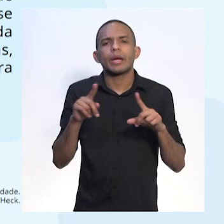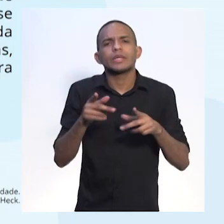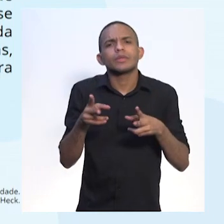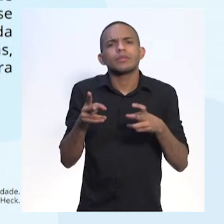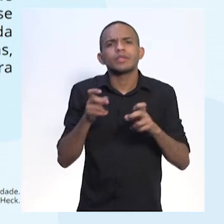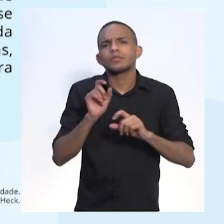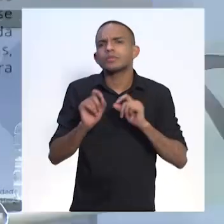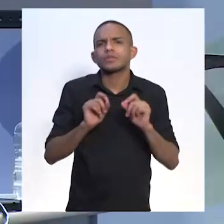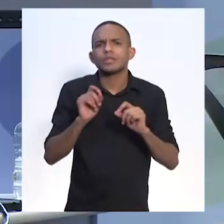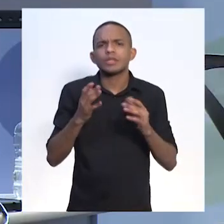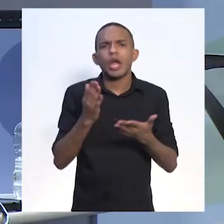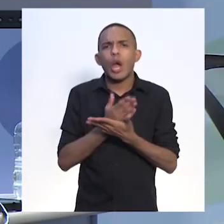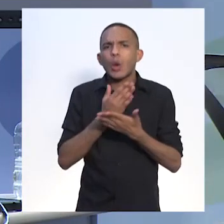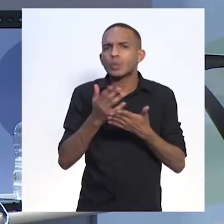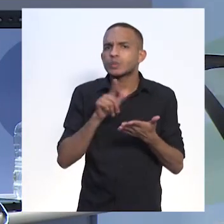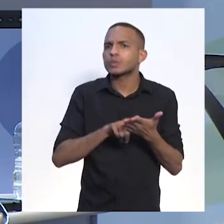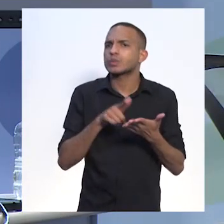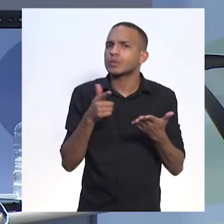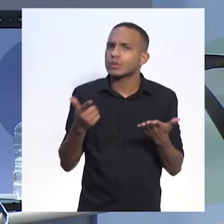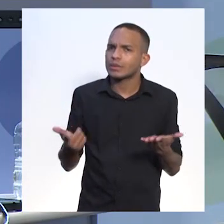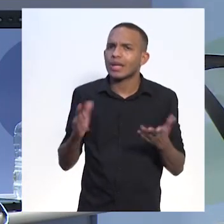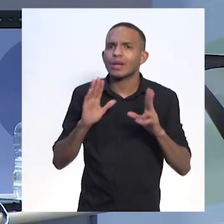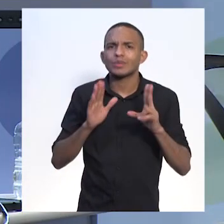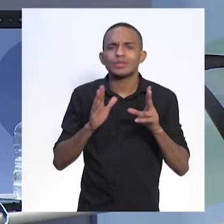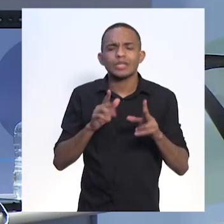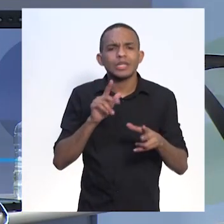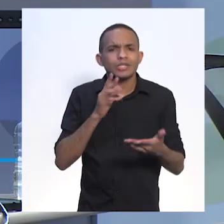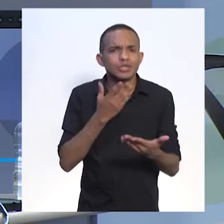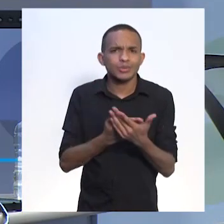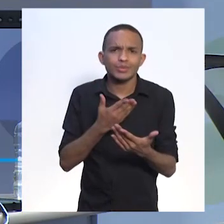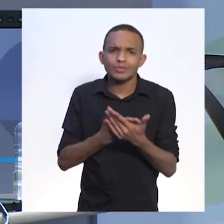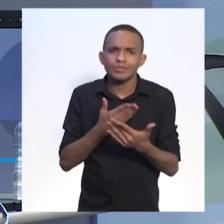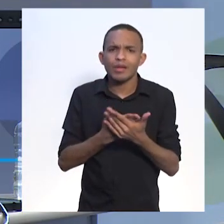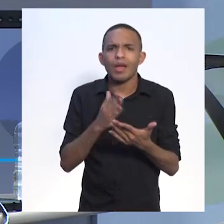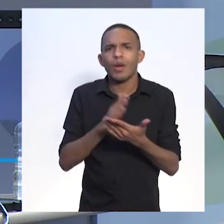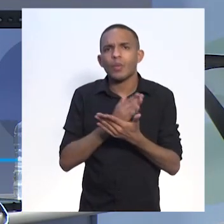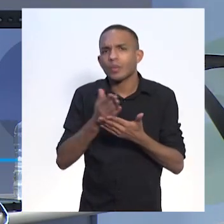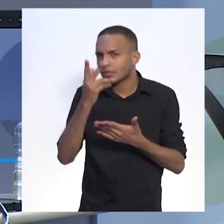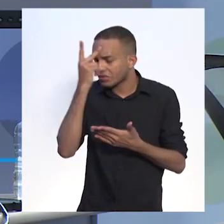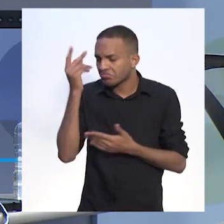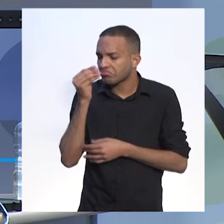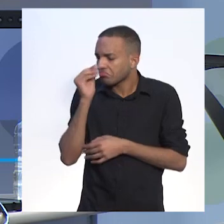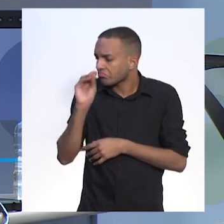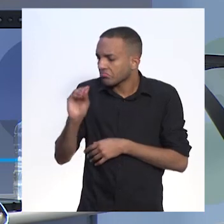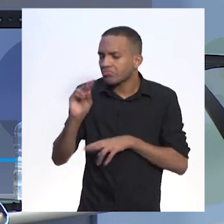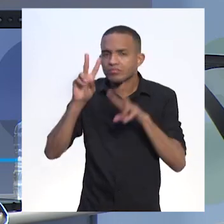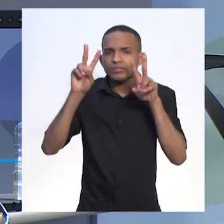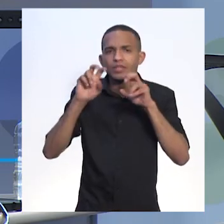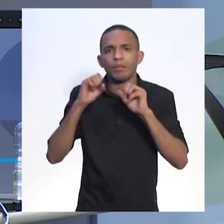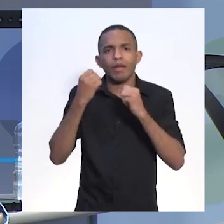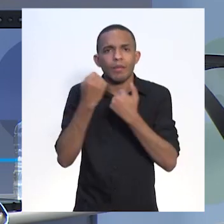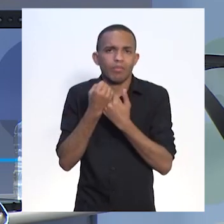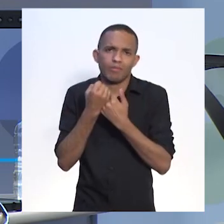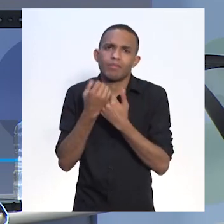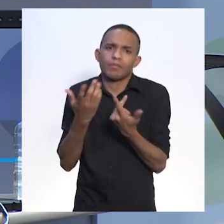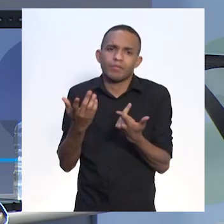percebo que em alguns jornais, eu até fui estudar isso, algumas pessoas ignoram, às vezes, o título auxiliar, sabia, Andréia? Assim como o lead,